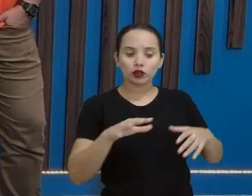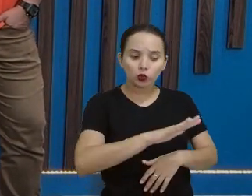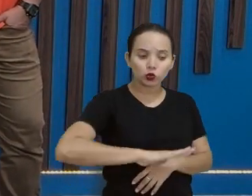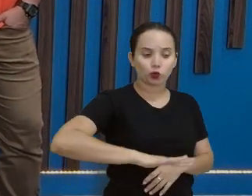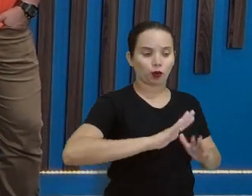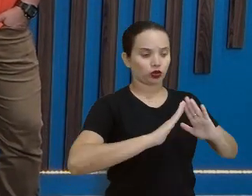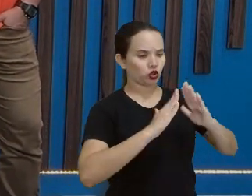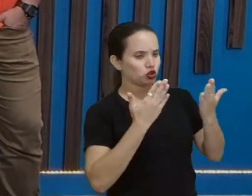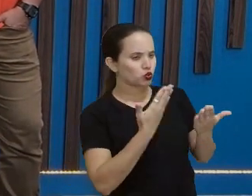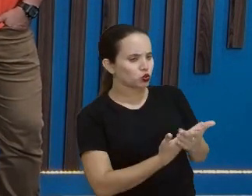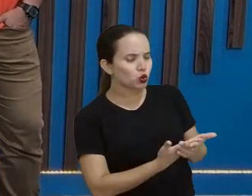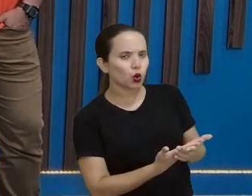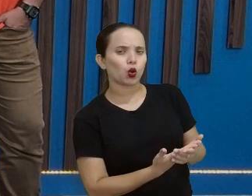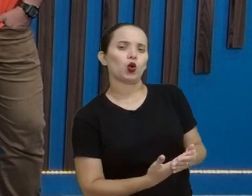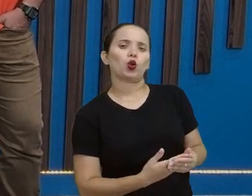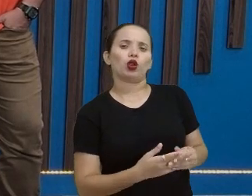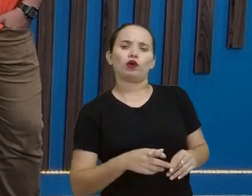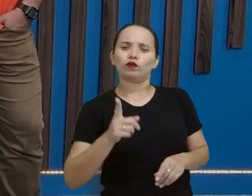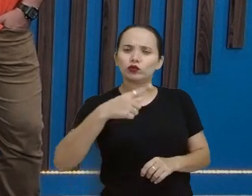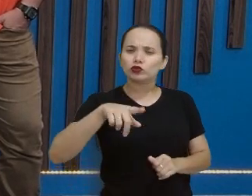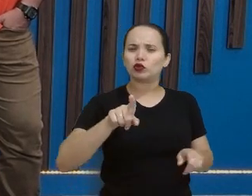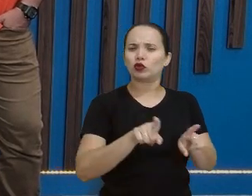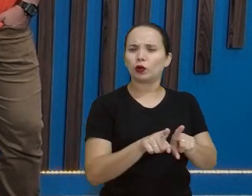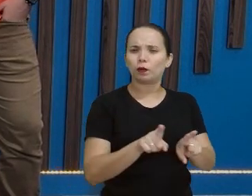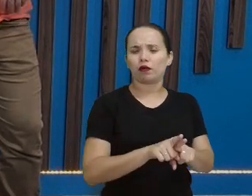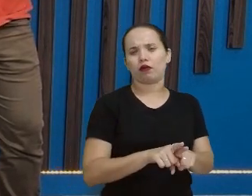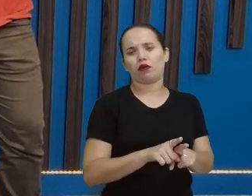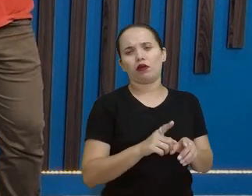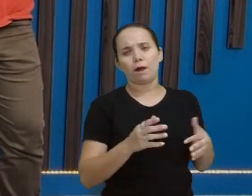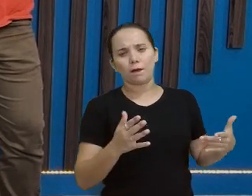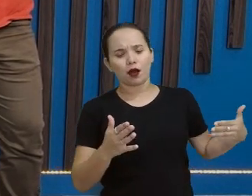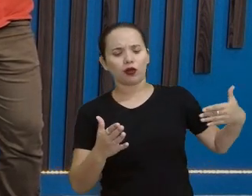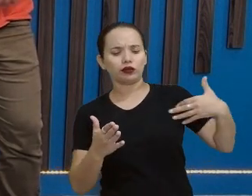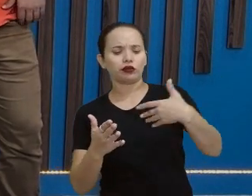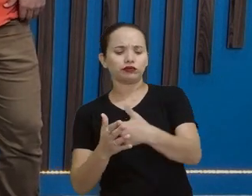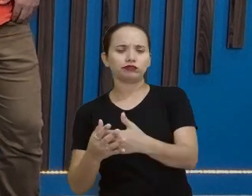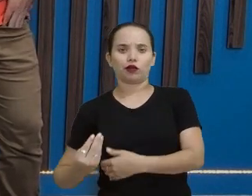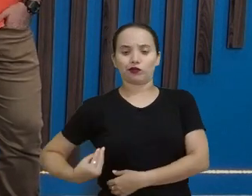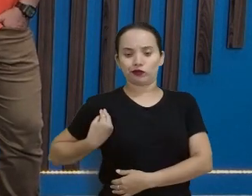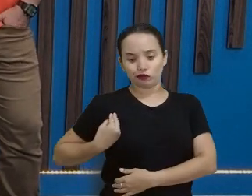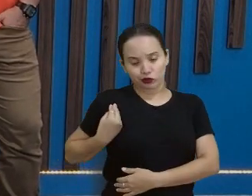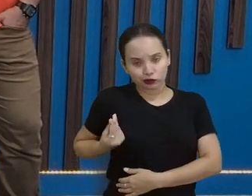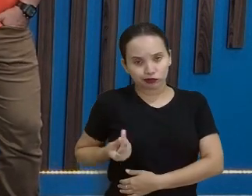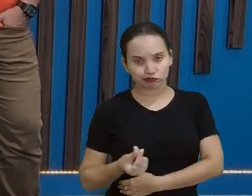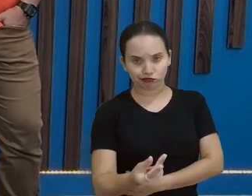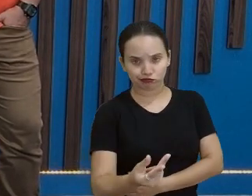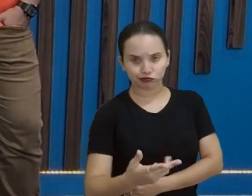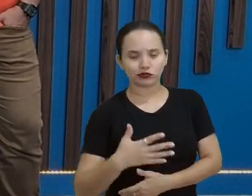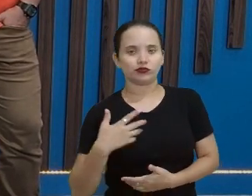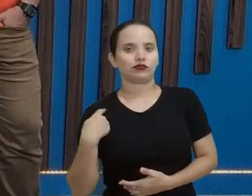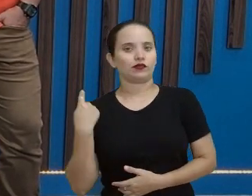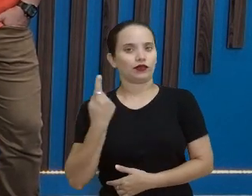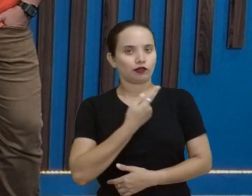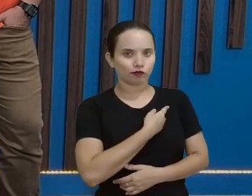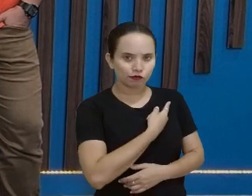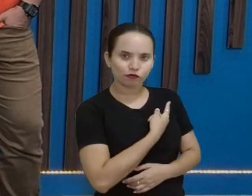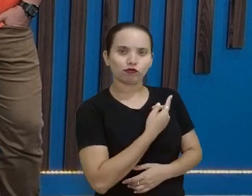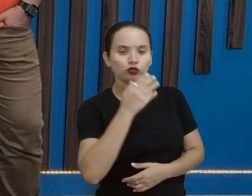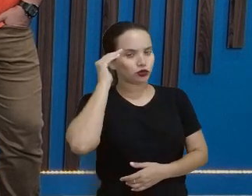só vocês que estão entrando no ensino médio, mas ao longo de toda a vida. Nós que somos adultos, a gente está